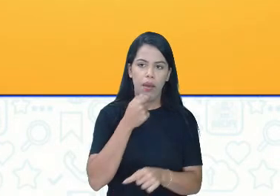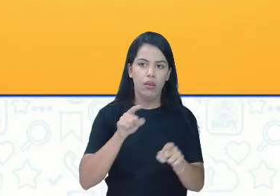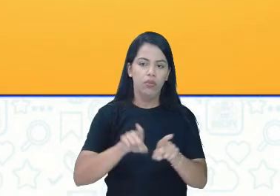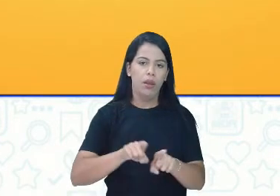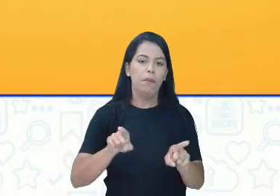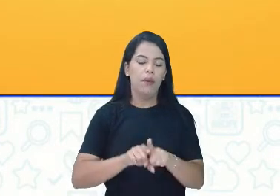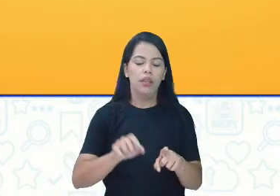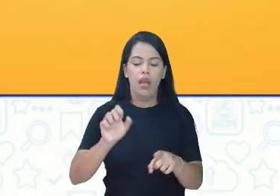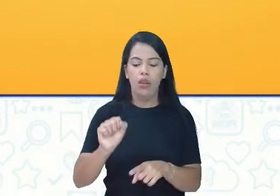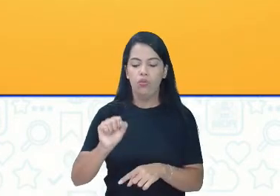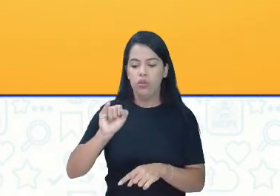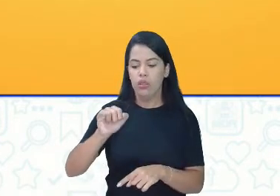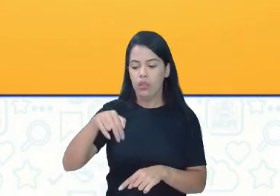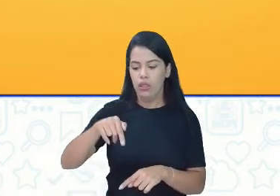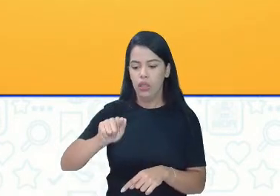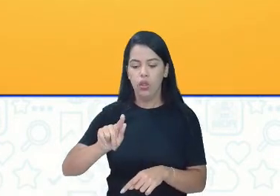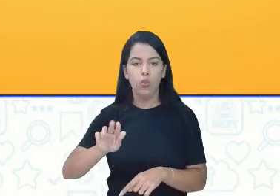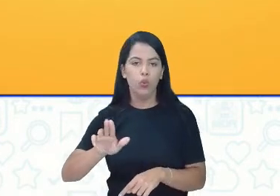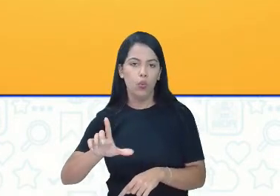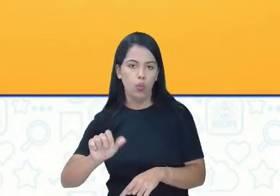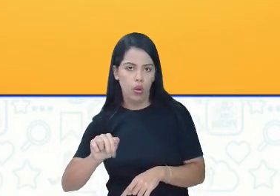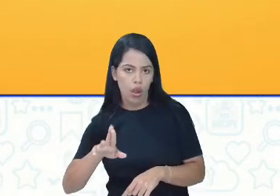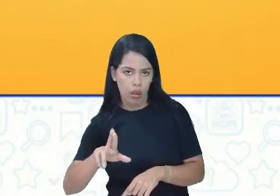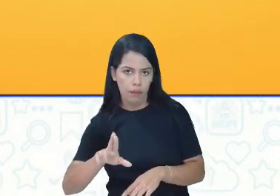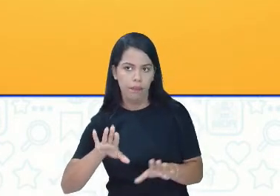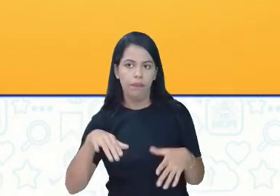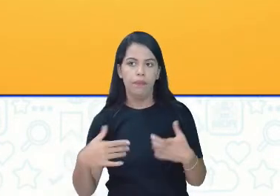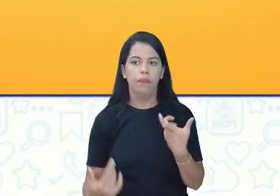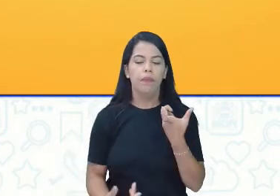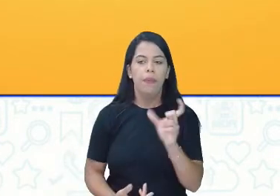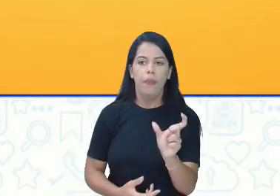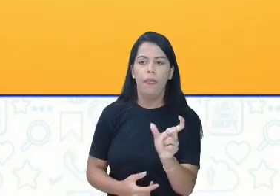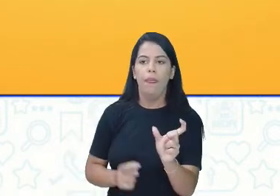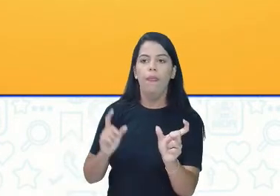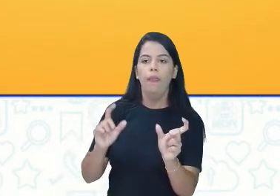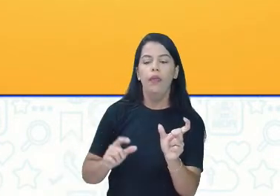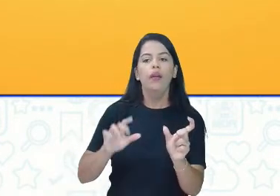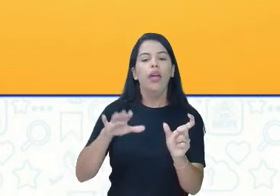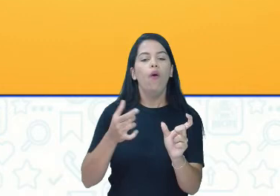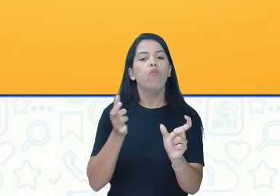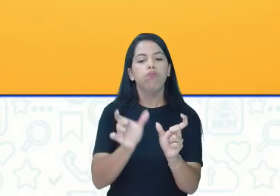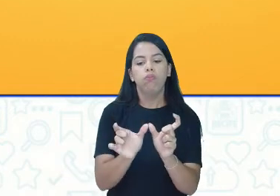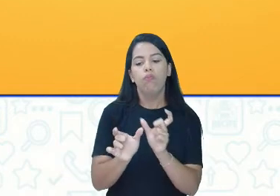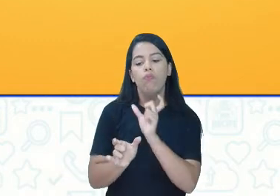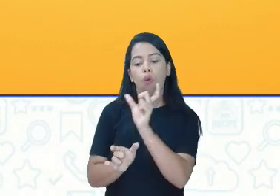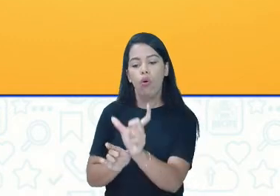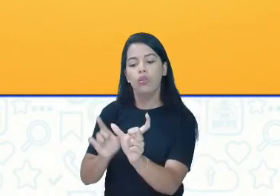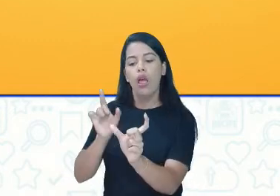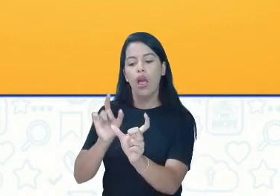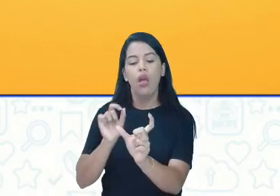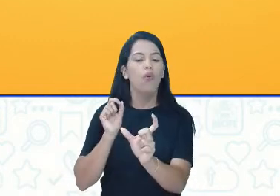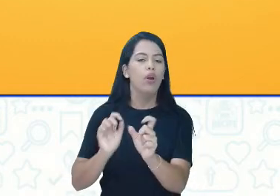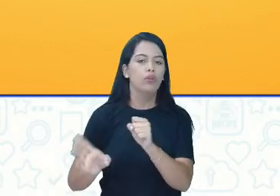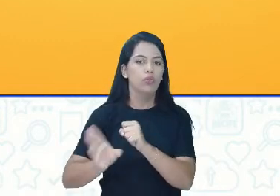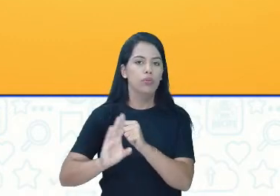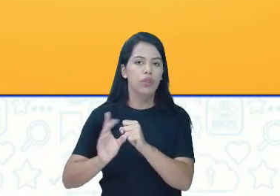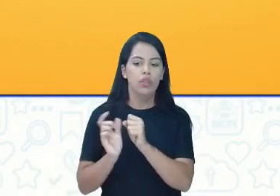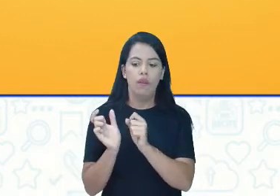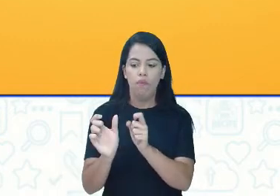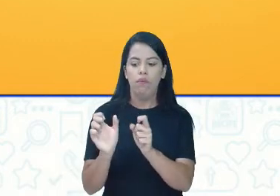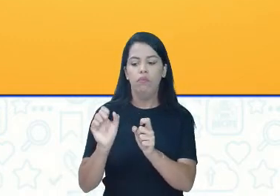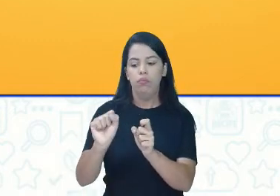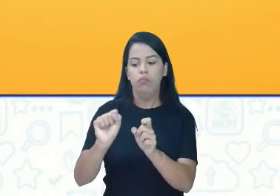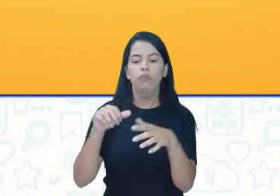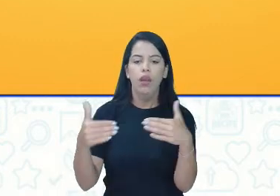Na segunda frase, eu alterei e coloquei um Szinho, ó. Não há remédios para esta doença. E a concordância